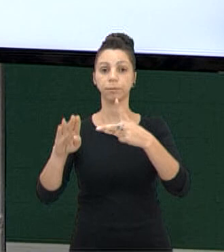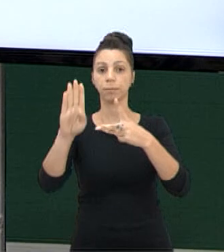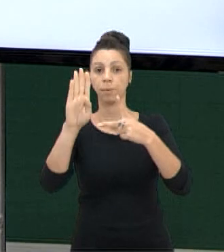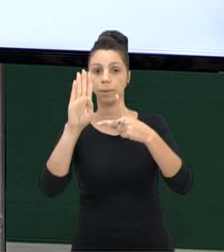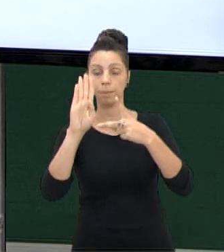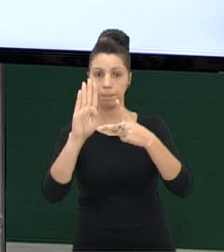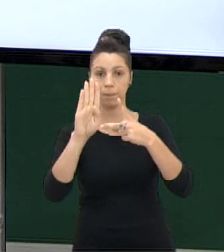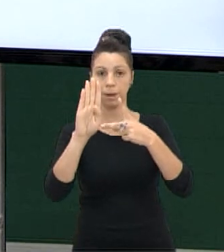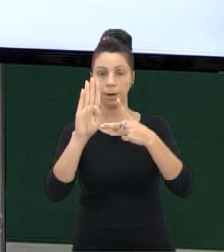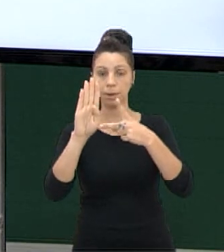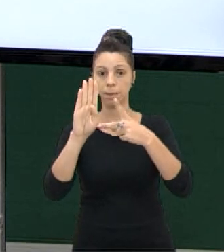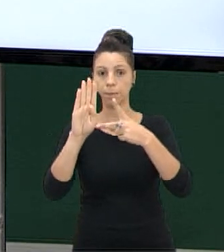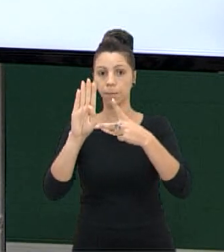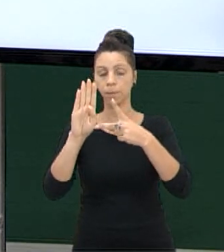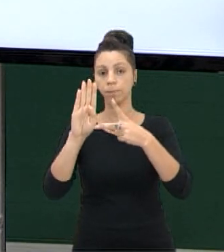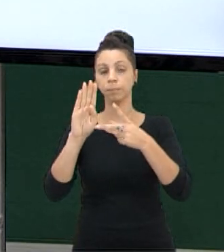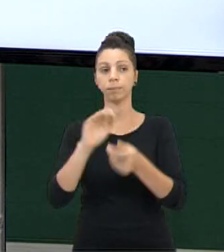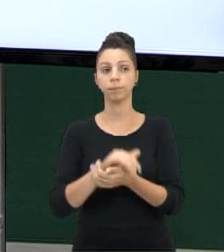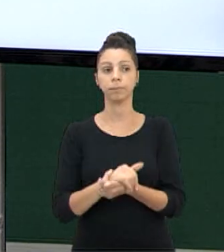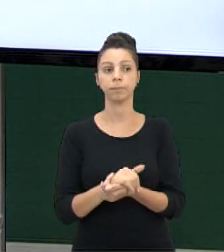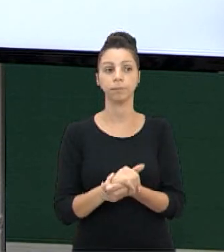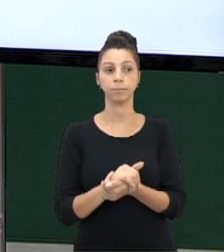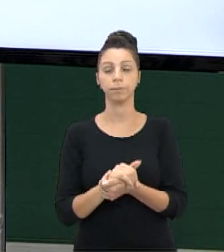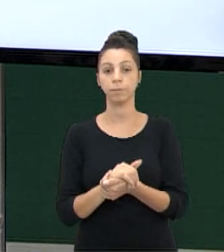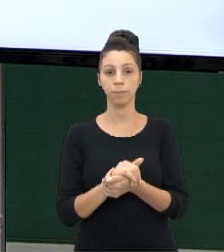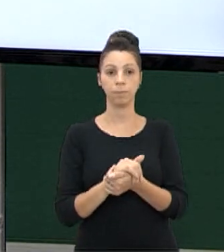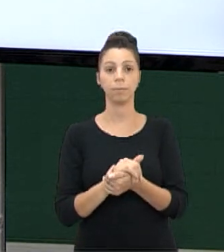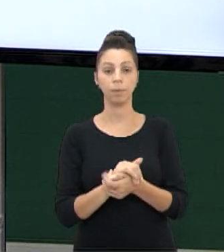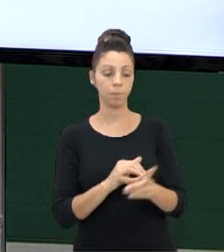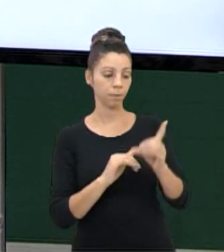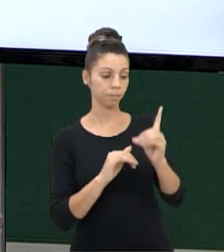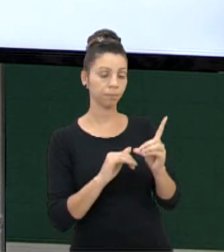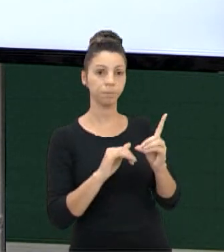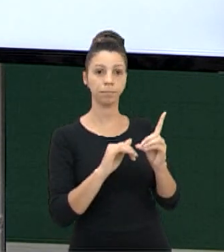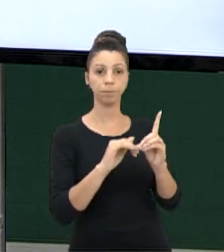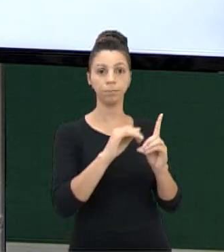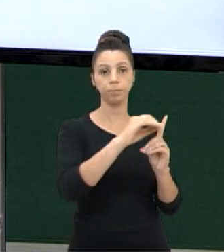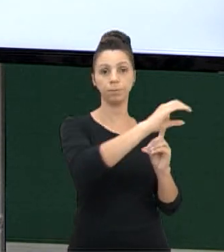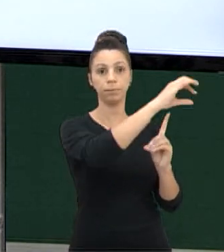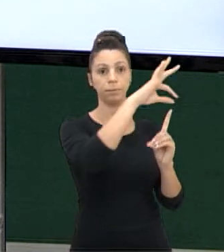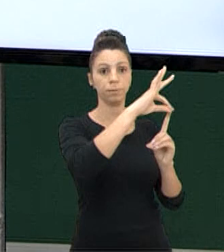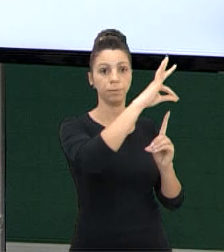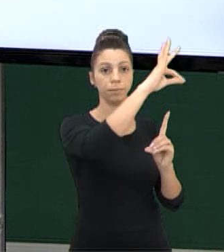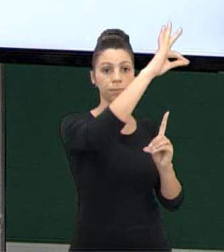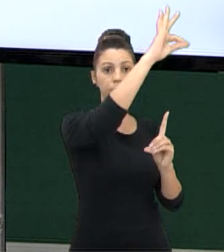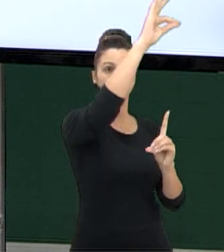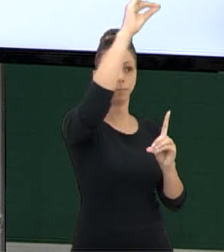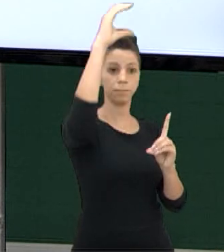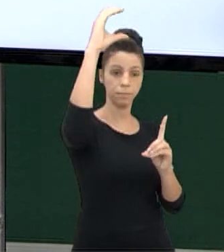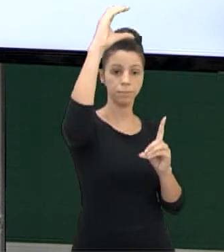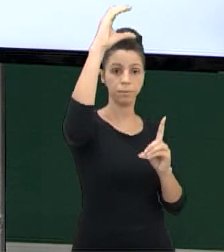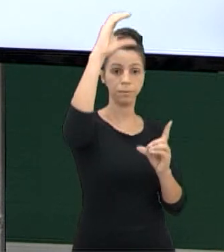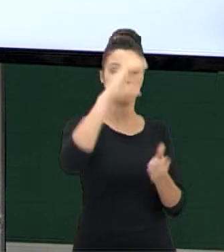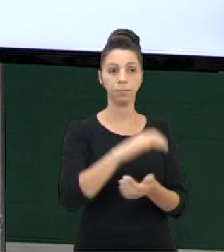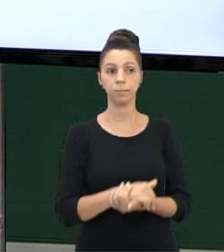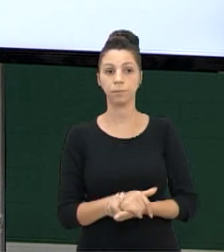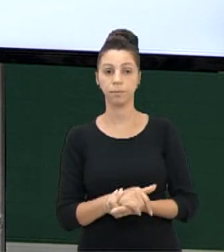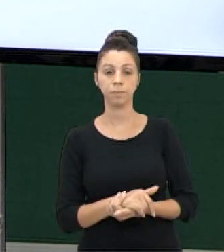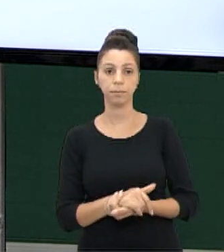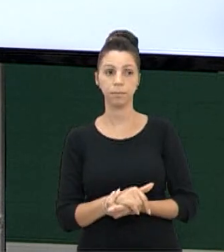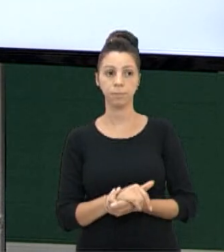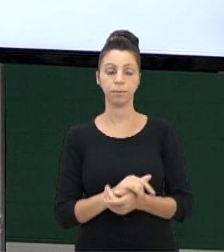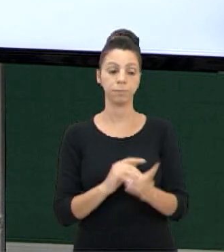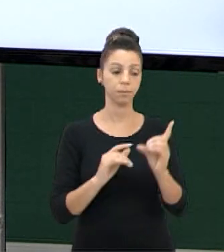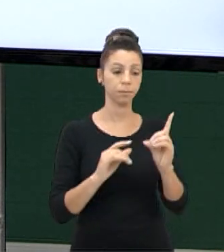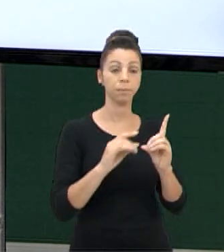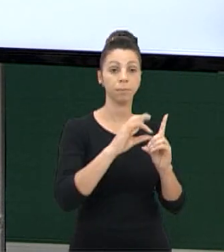A, eu vou ter, então, o arco DC. O arco DC, levando em consideração que ele